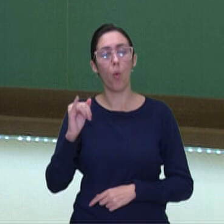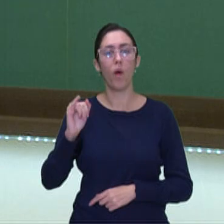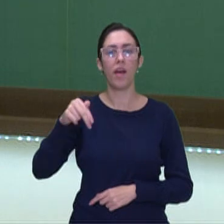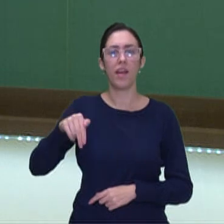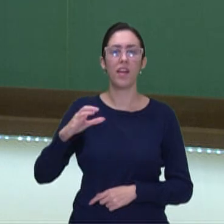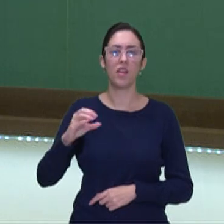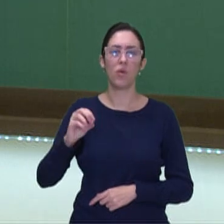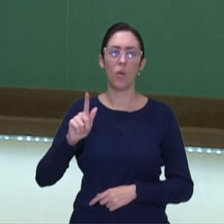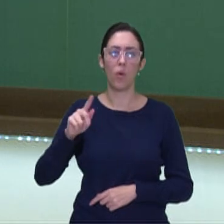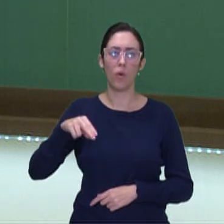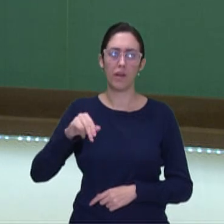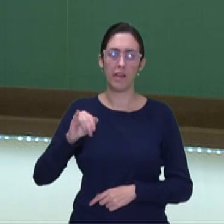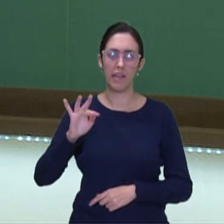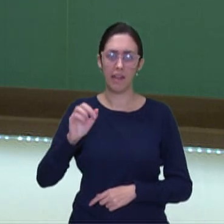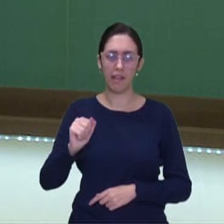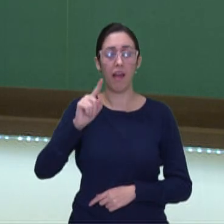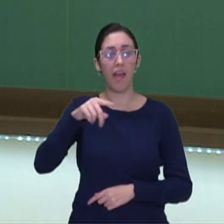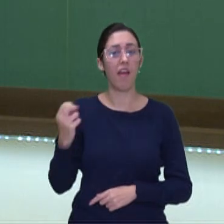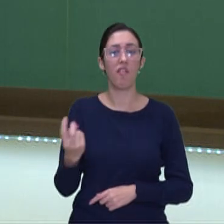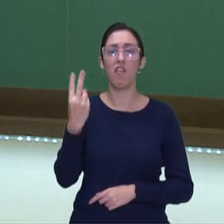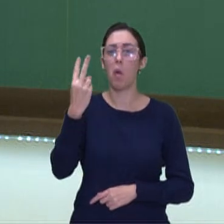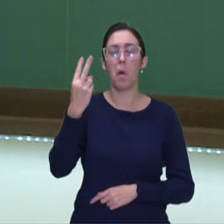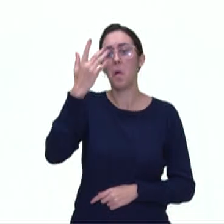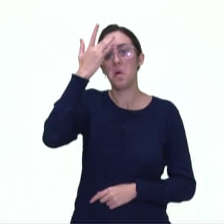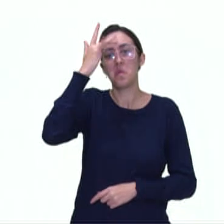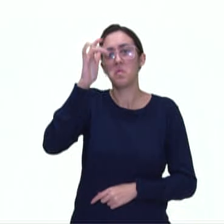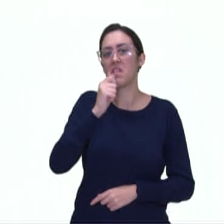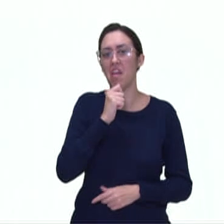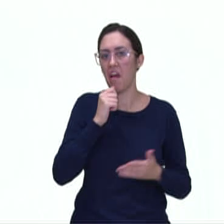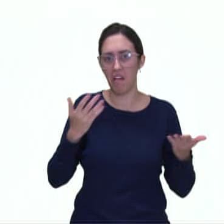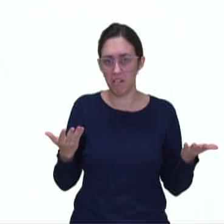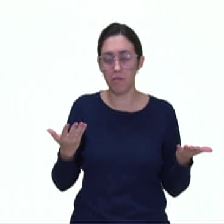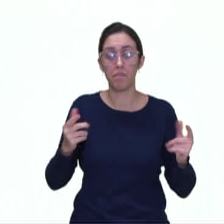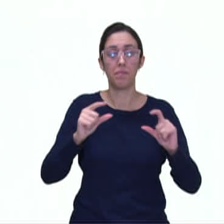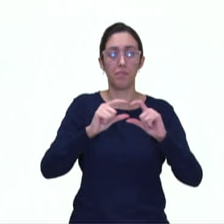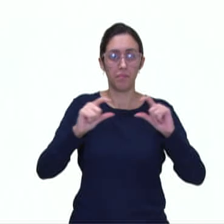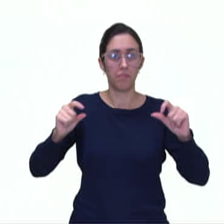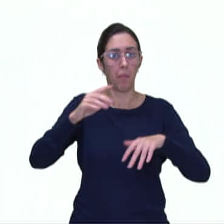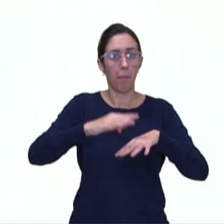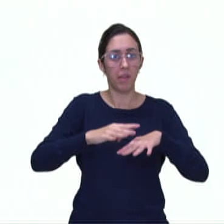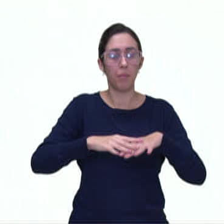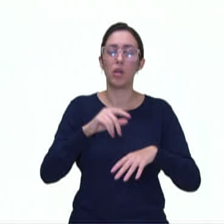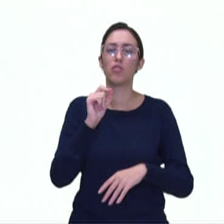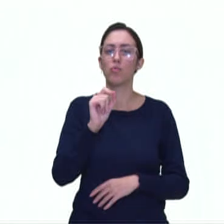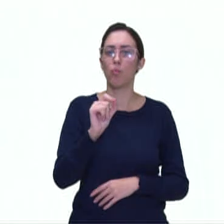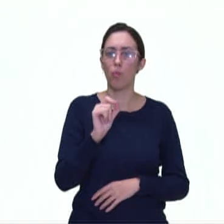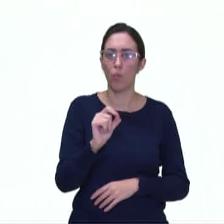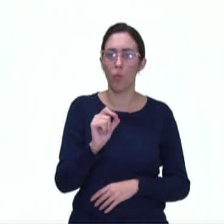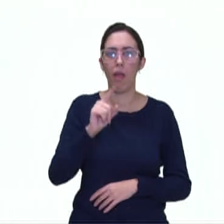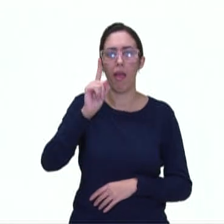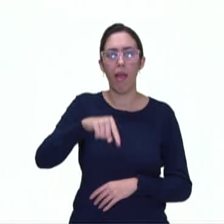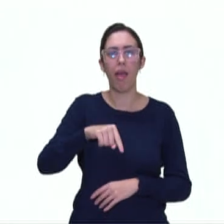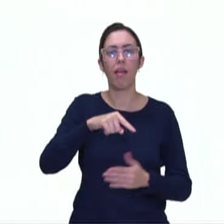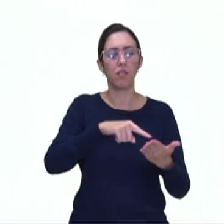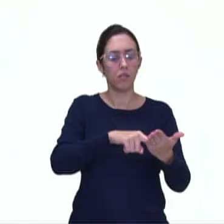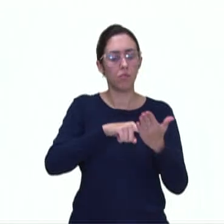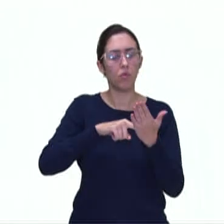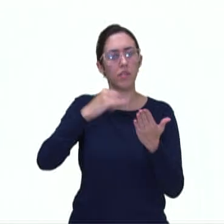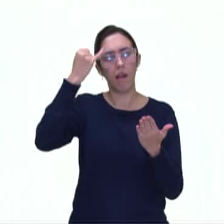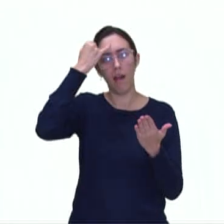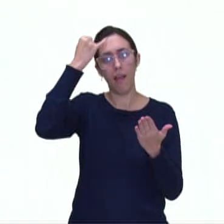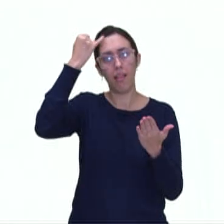valores desconhecidos. Ok? As expressões algébricas servem para generalizar ideias e